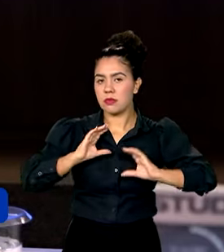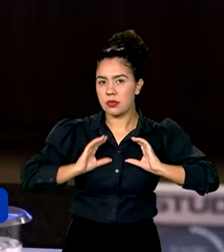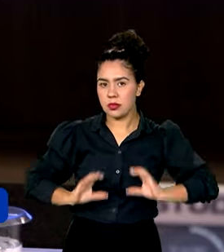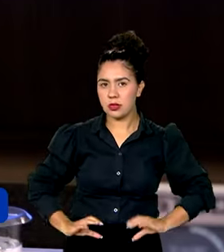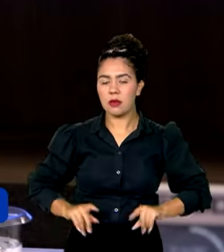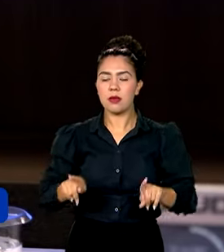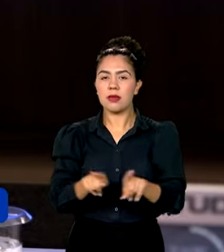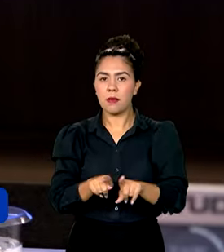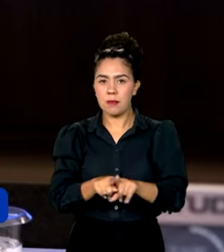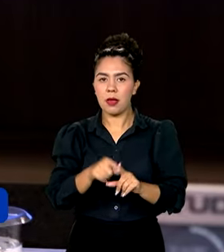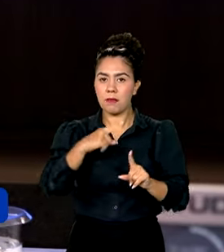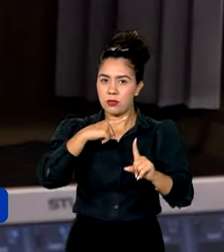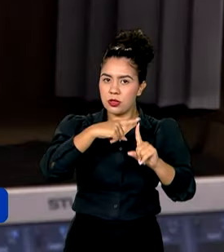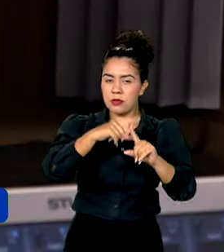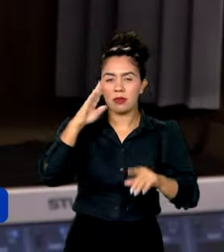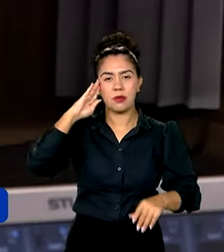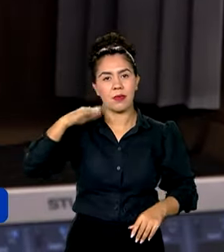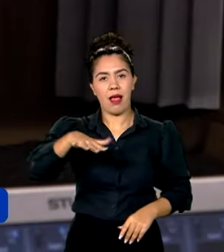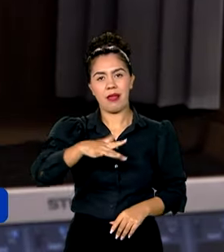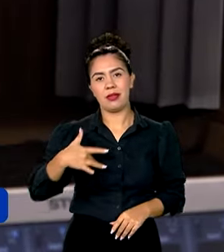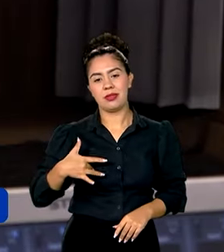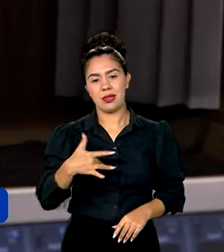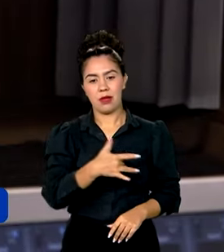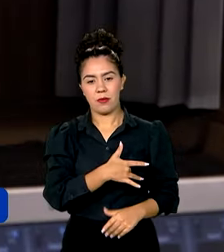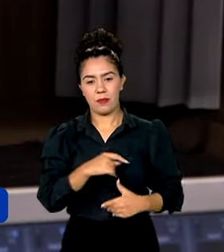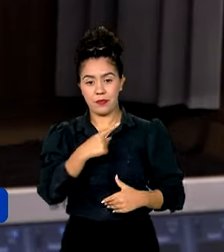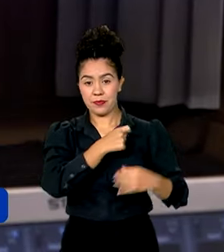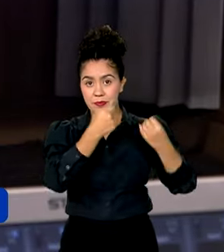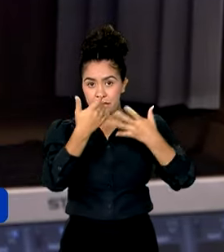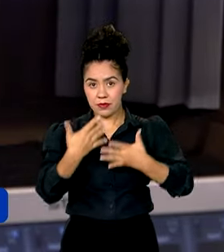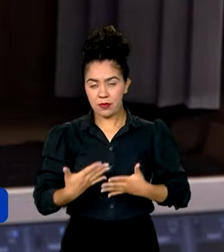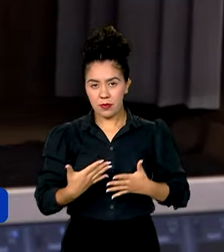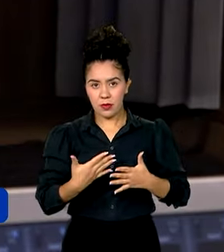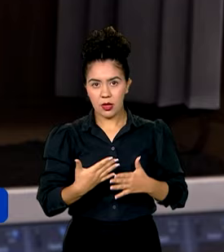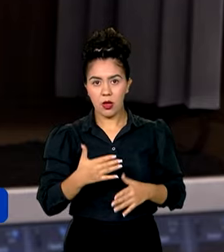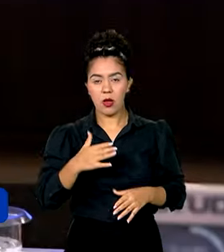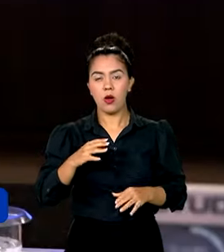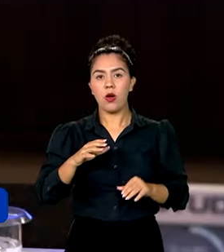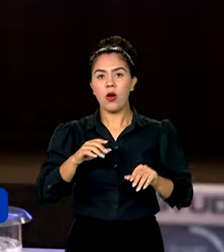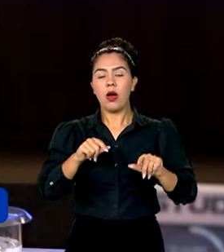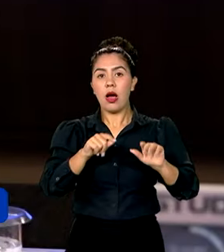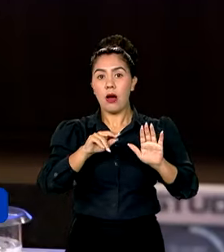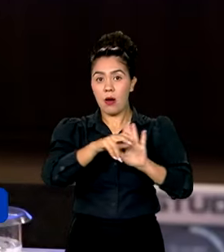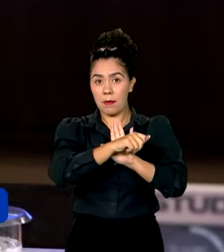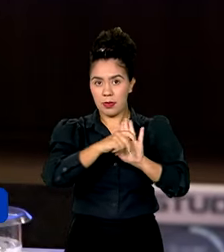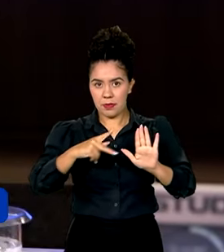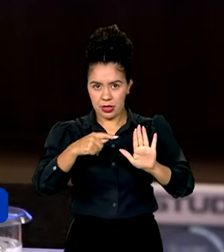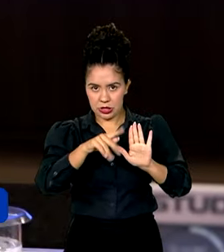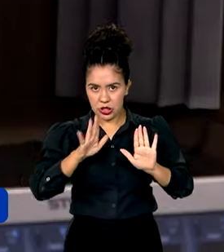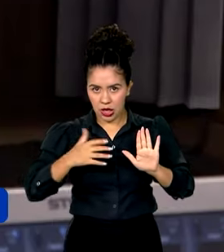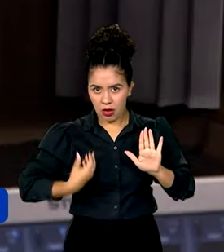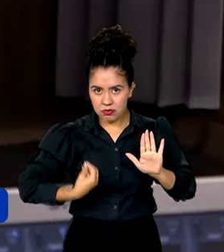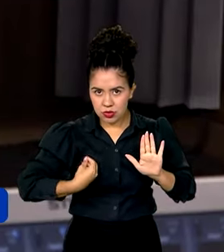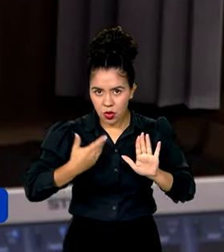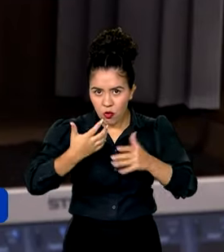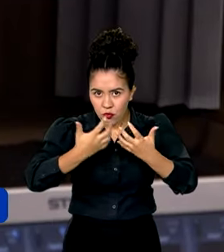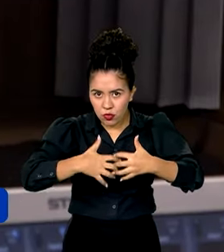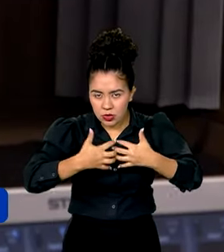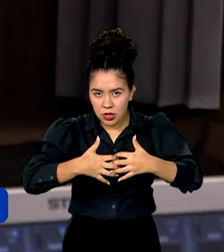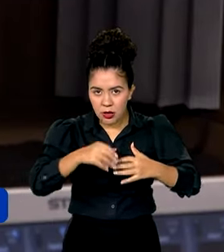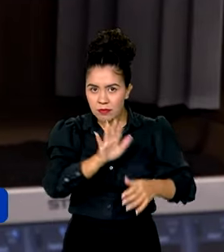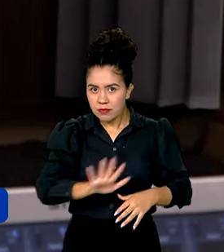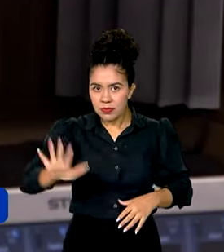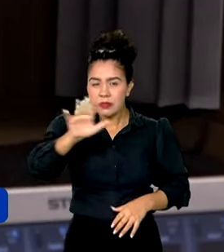no nosso caso para a saúde meu SUS digital já tá operacional em todo o país operacional em todo o país só baixar o